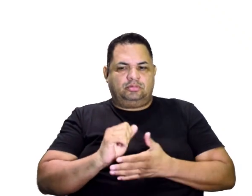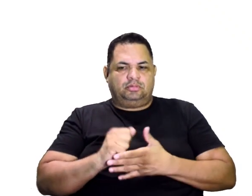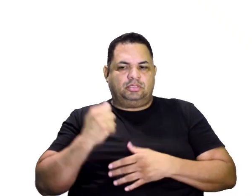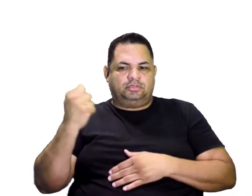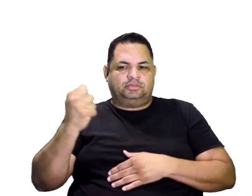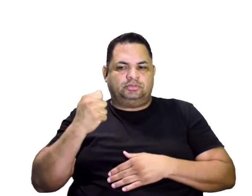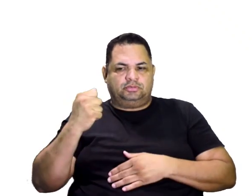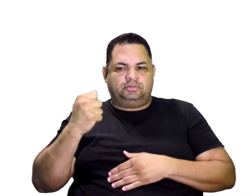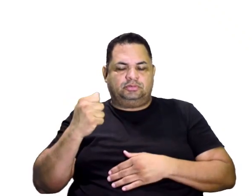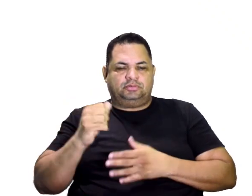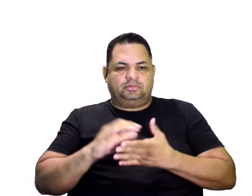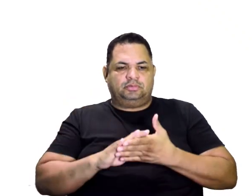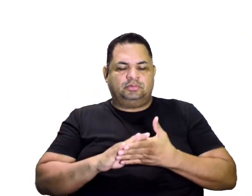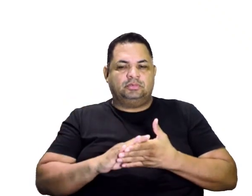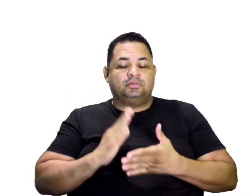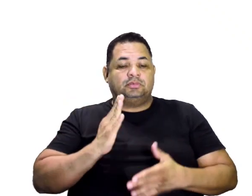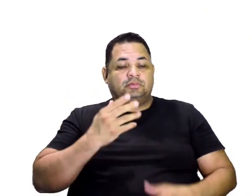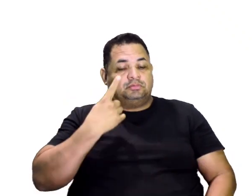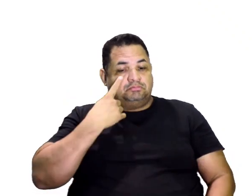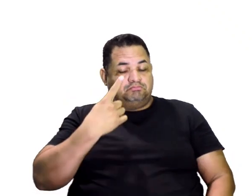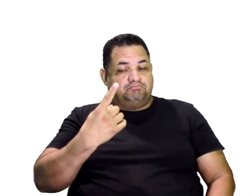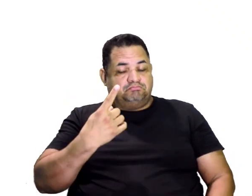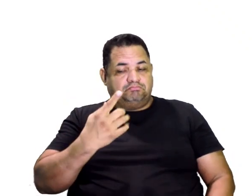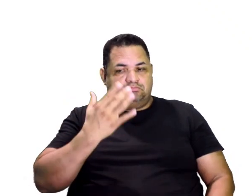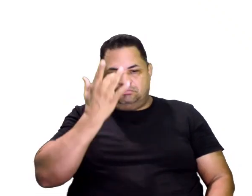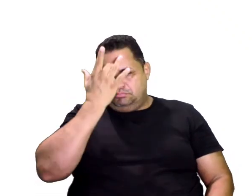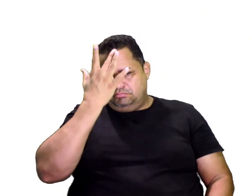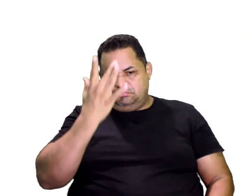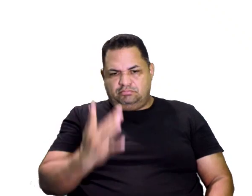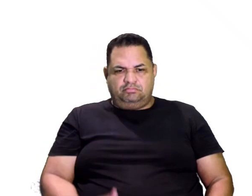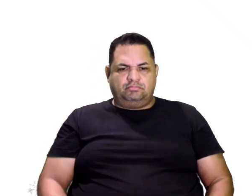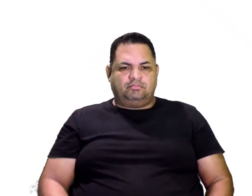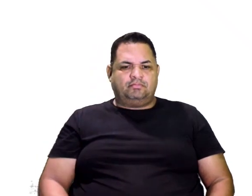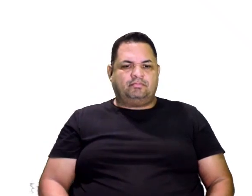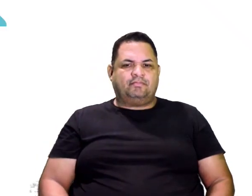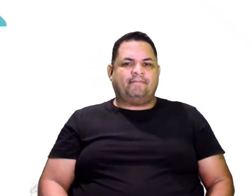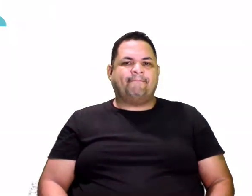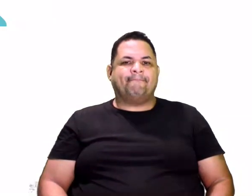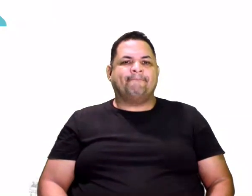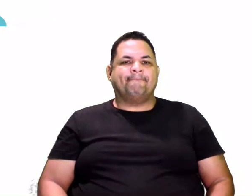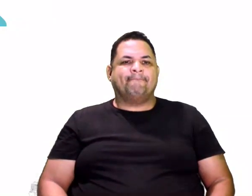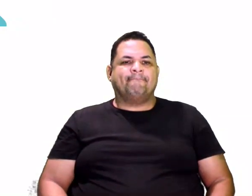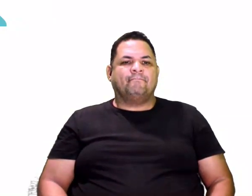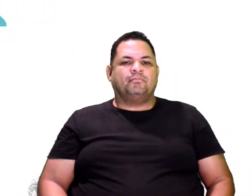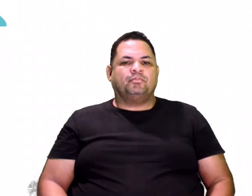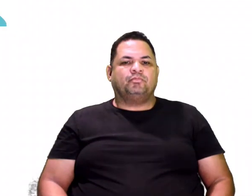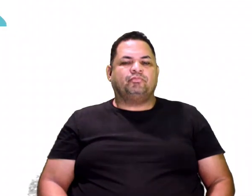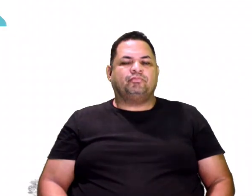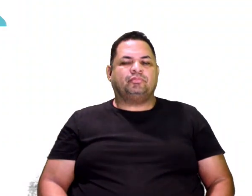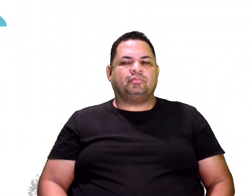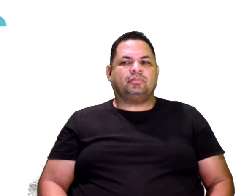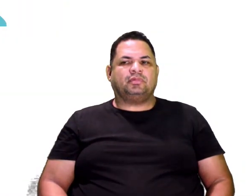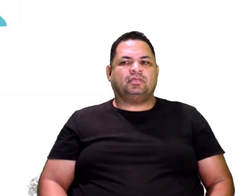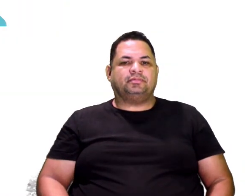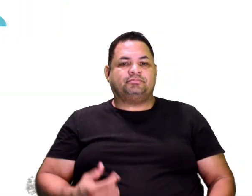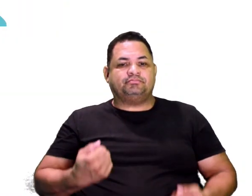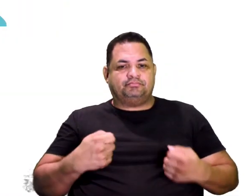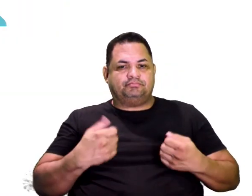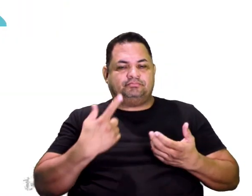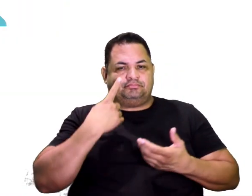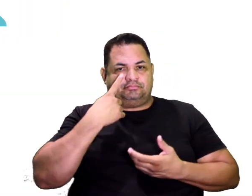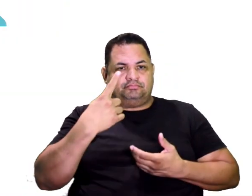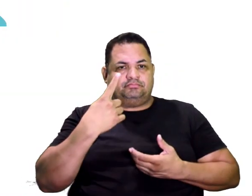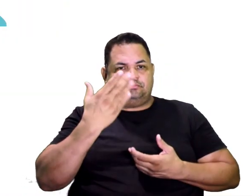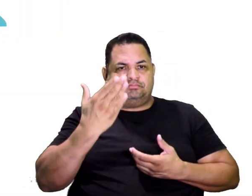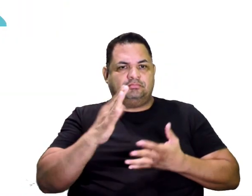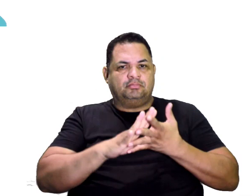argentino. Então, por aí a gente já vê facilmente, né? Então, agora você pode ver